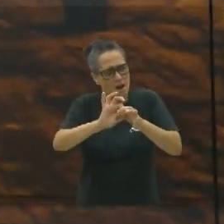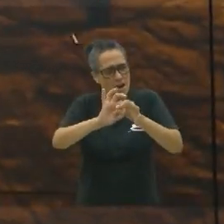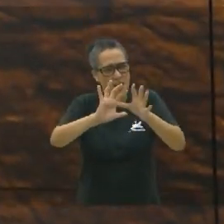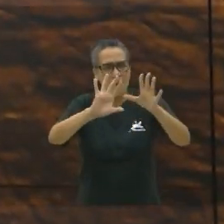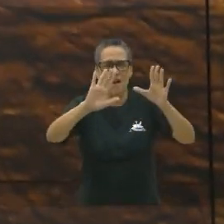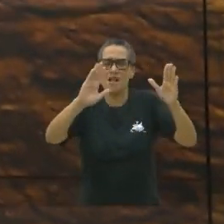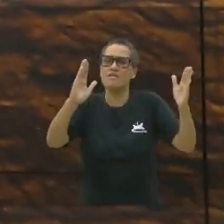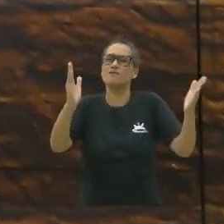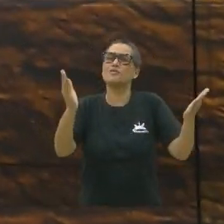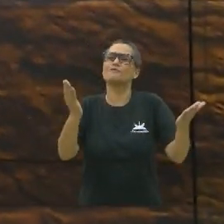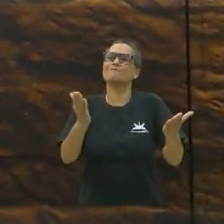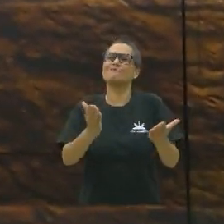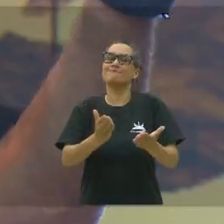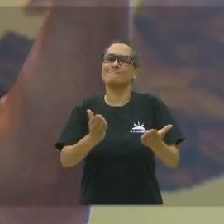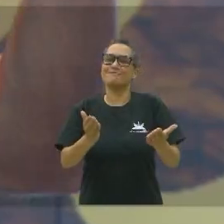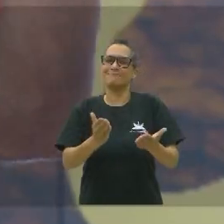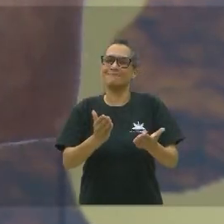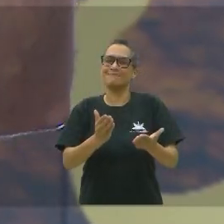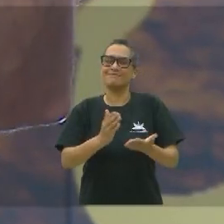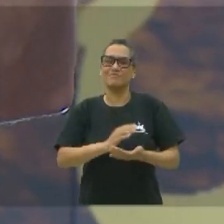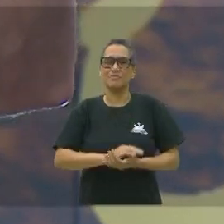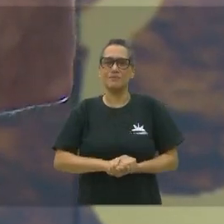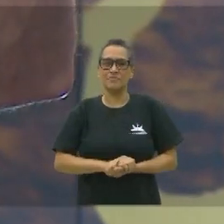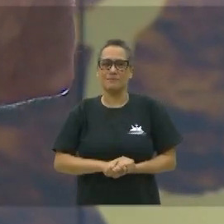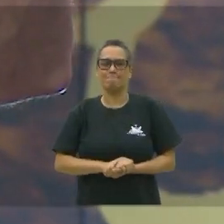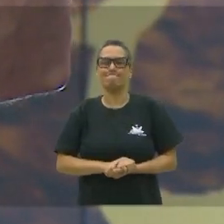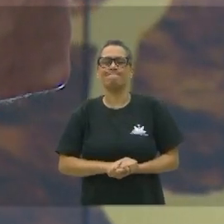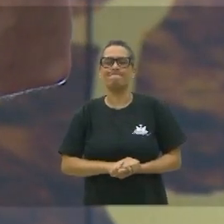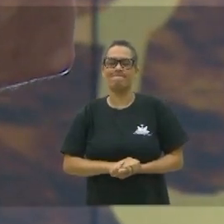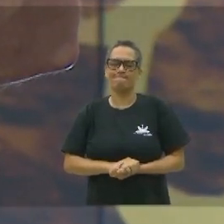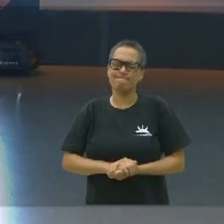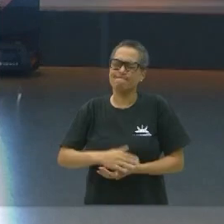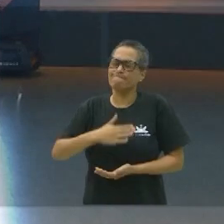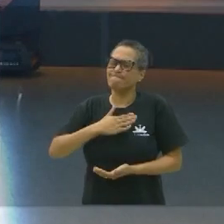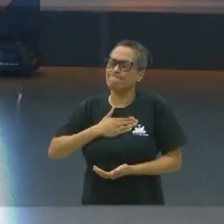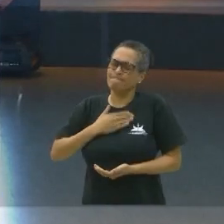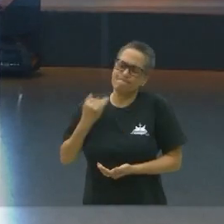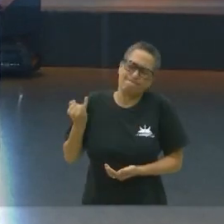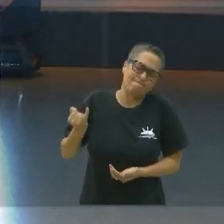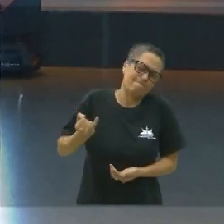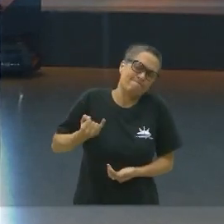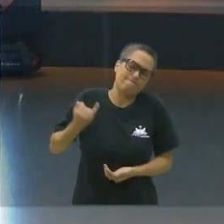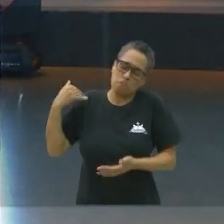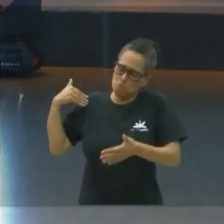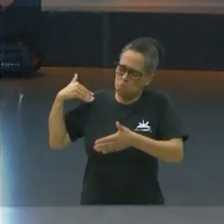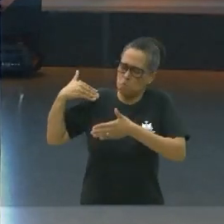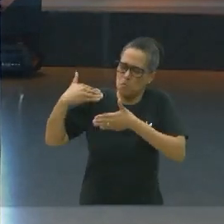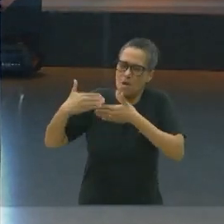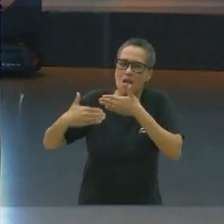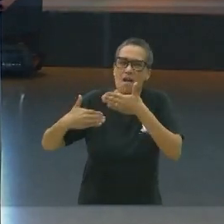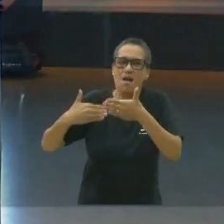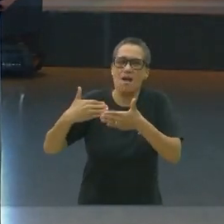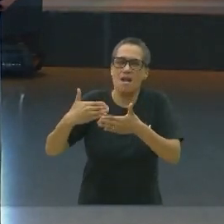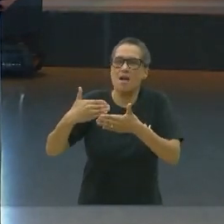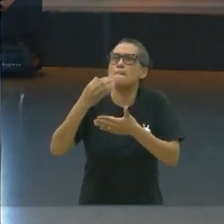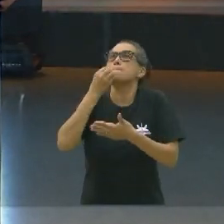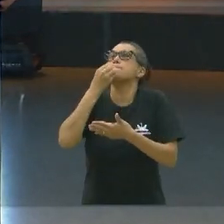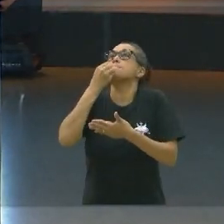Hoje livre sou. Meu tesouro, minha herança, meu supremo